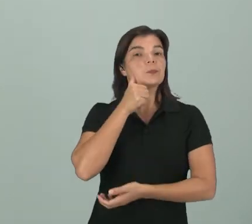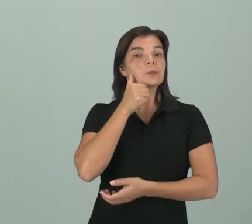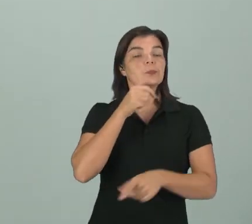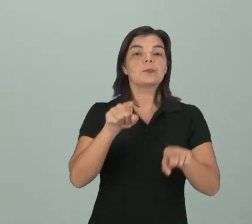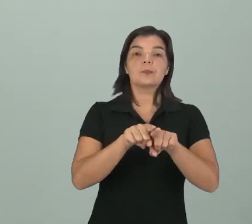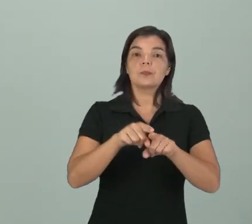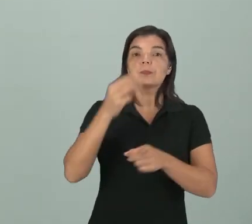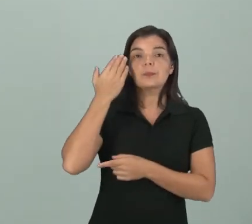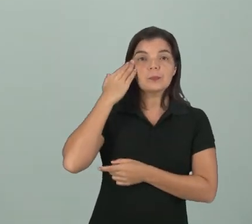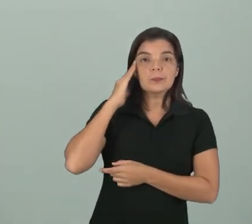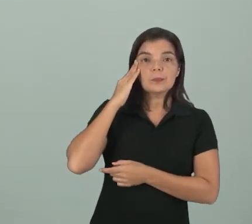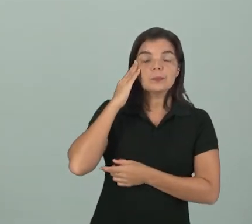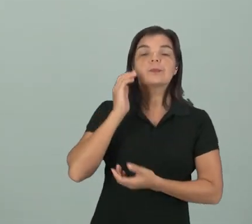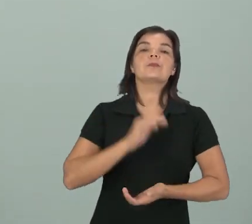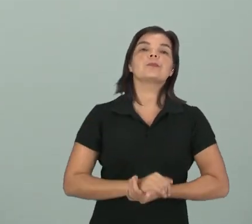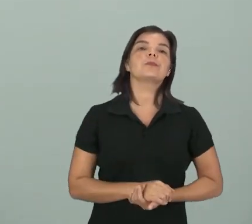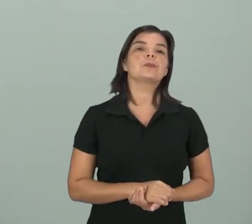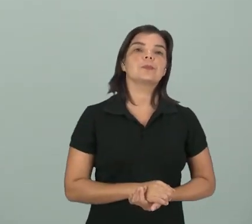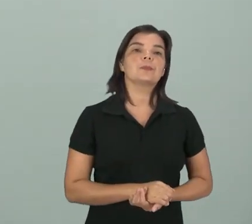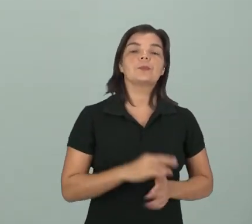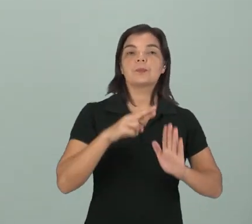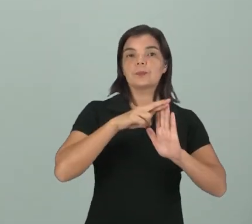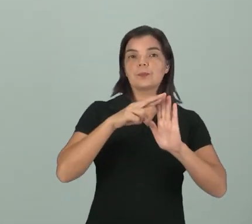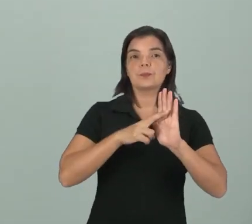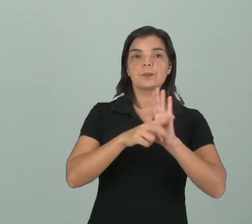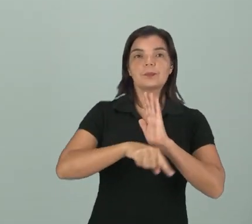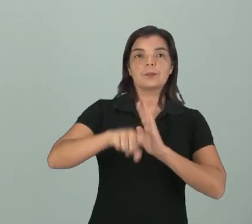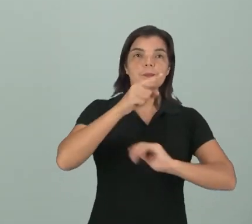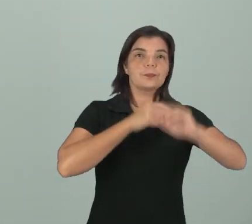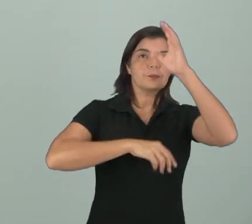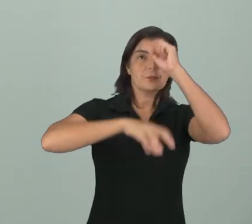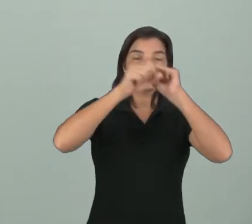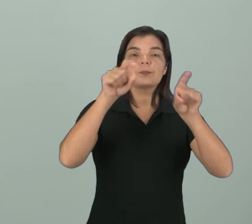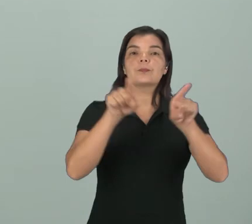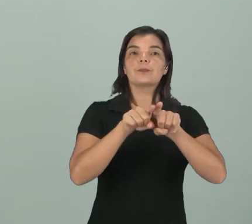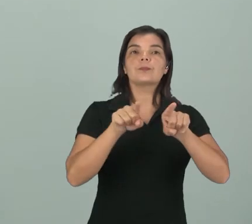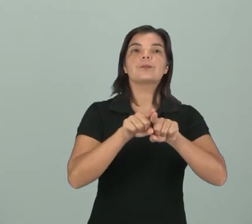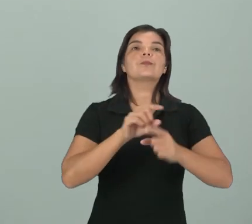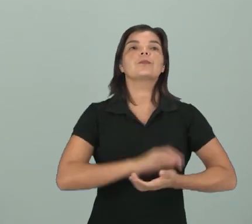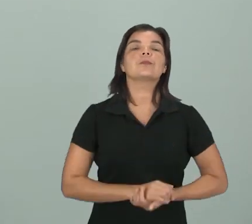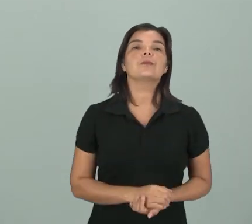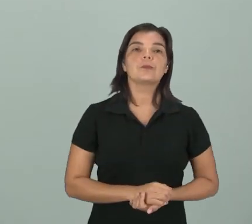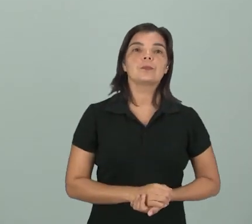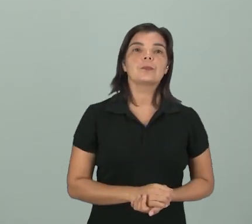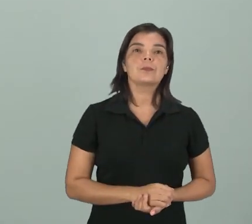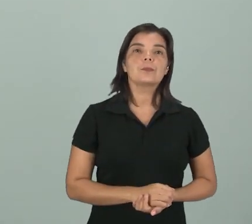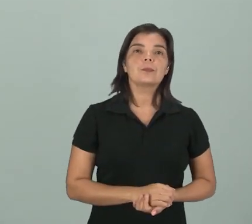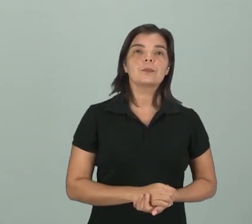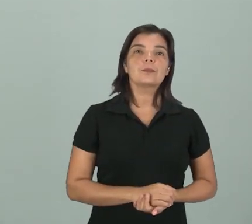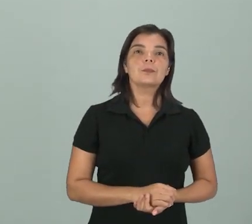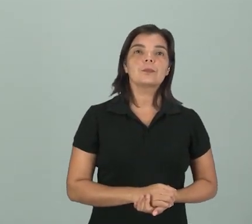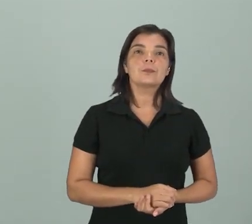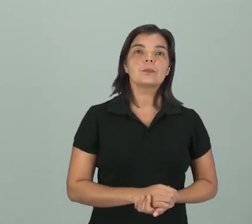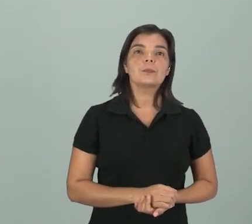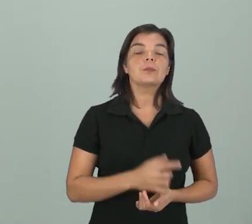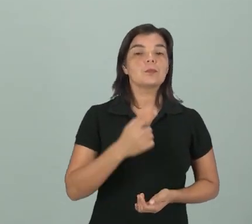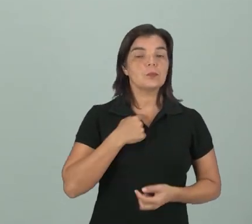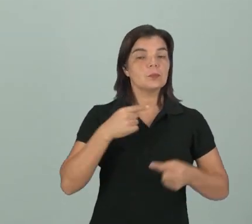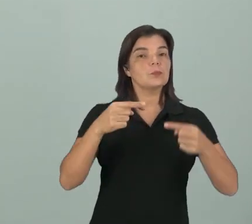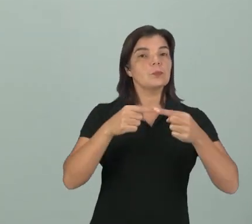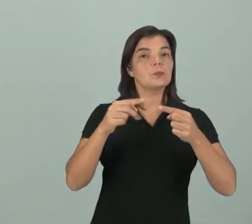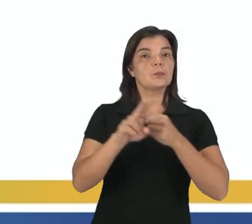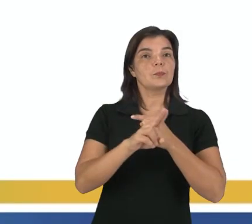feminino. Entendido? Vamos a mais uma regrinha para vocês aprenderem. Olha só, temos mais um caso